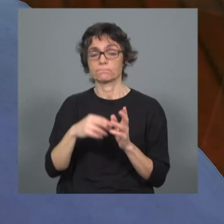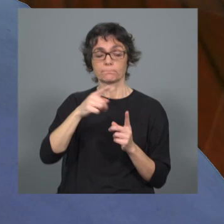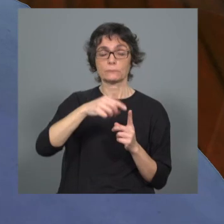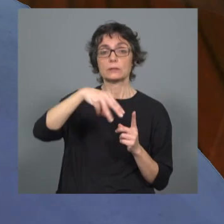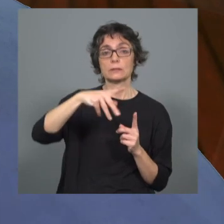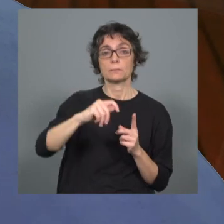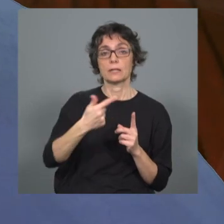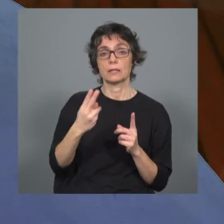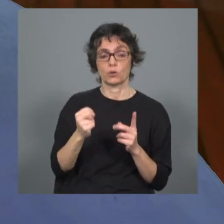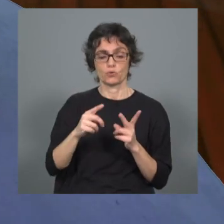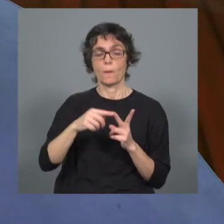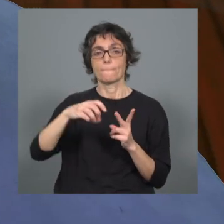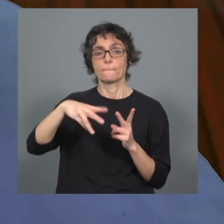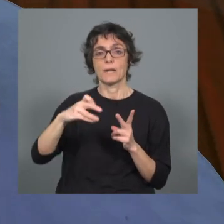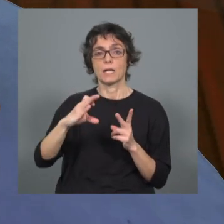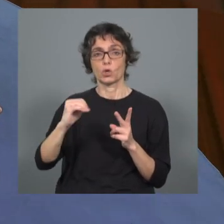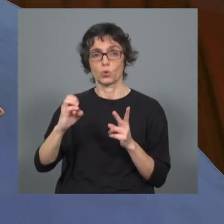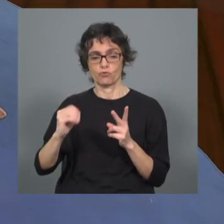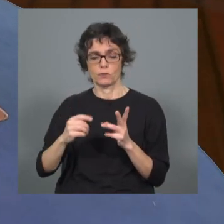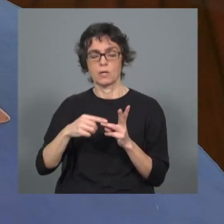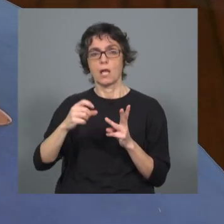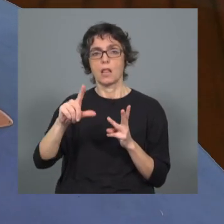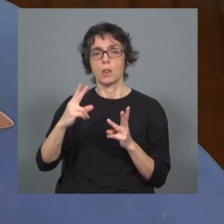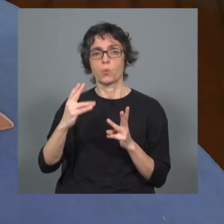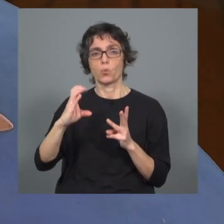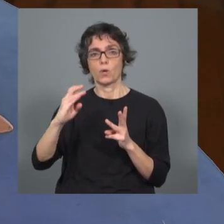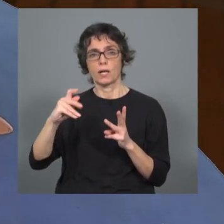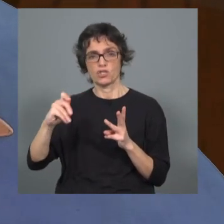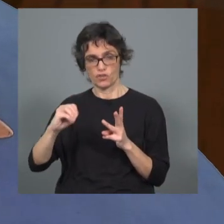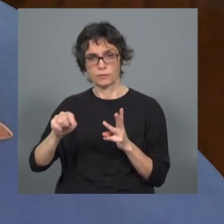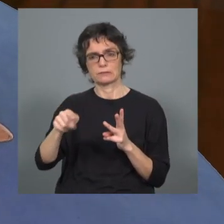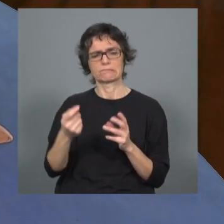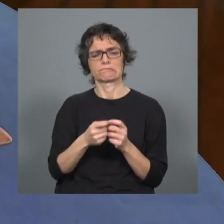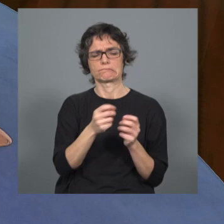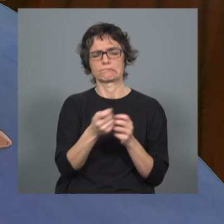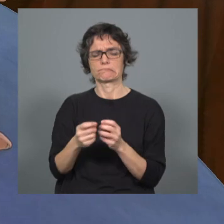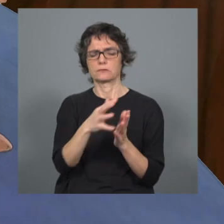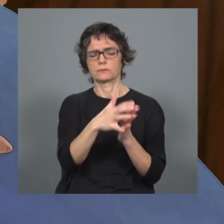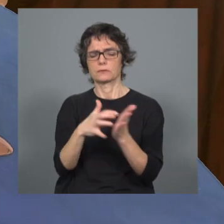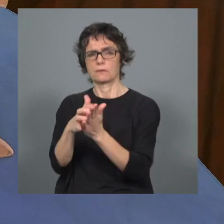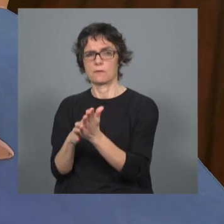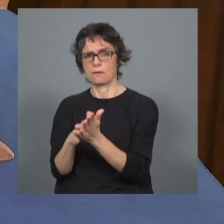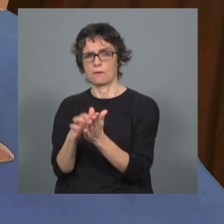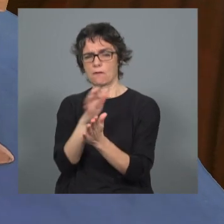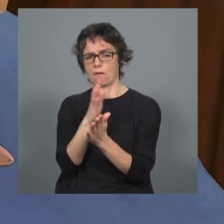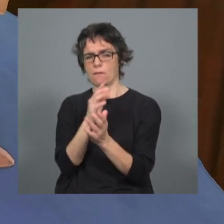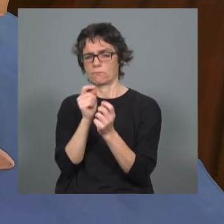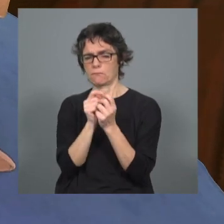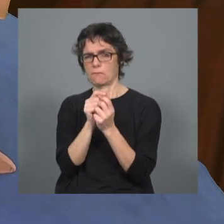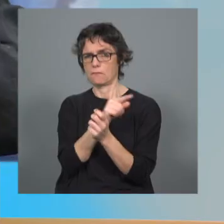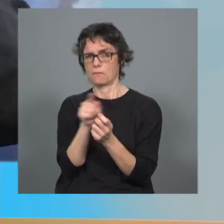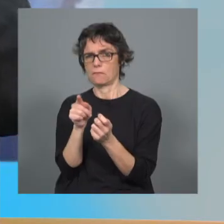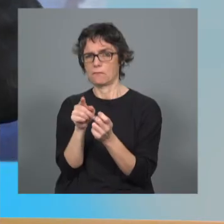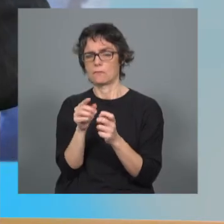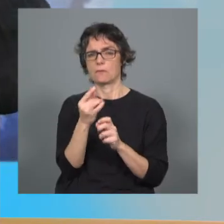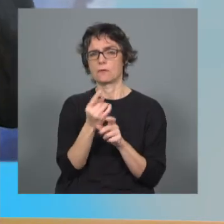Lucas, estão muito próximas. Nascem de um fundo comum que seria a primeira recolha desta